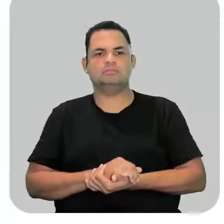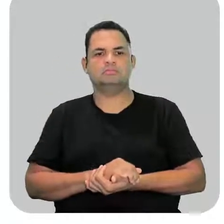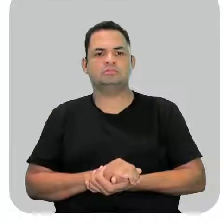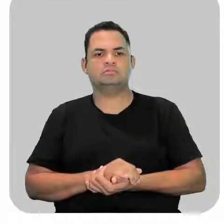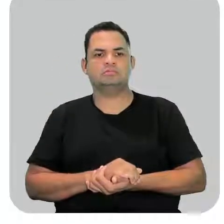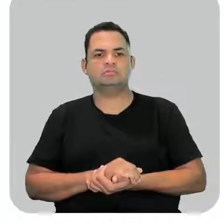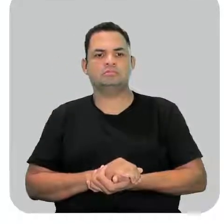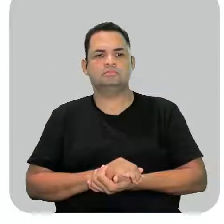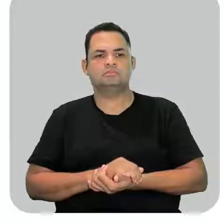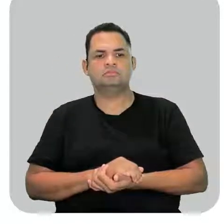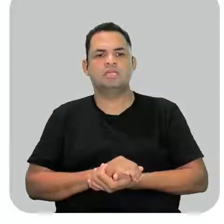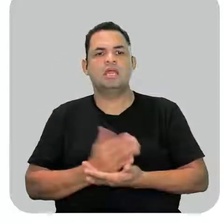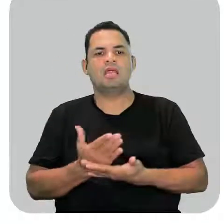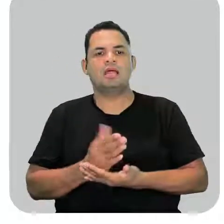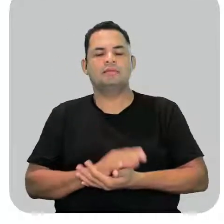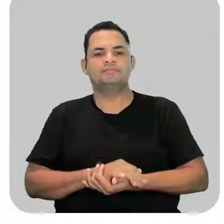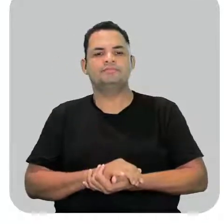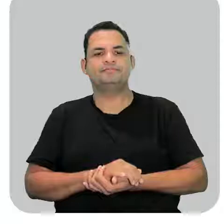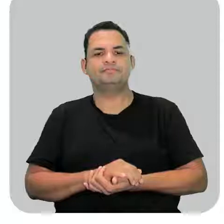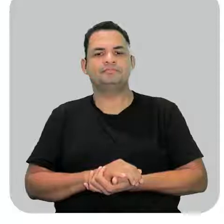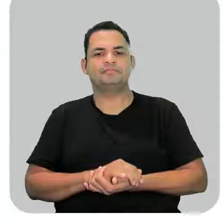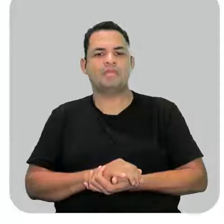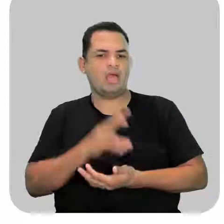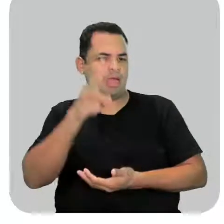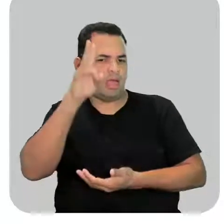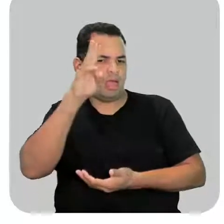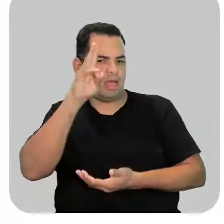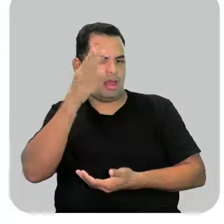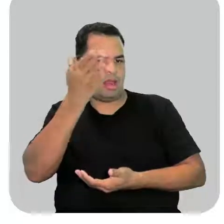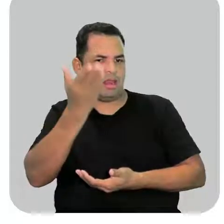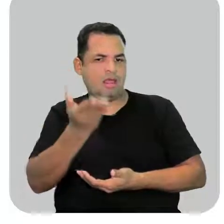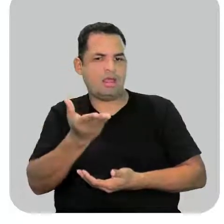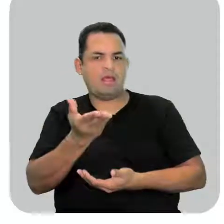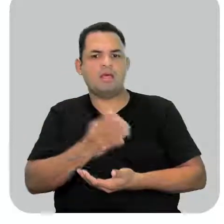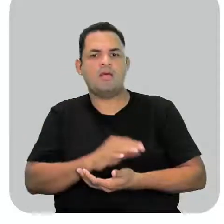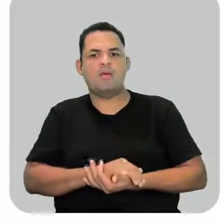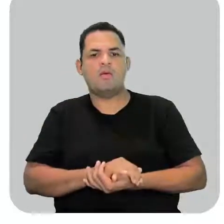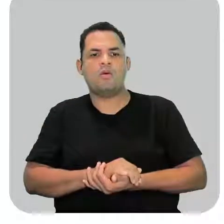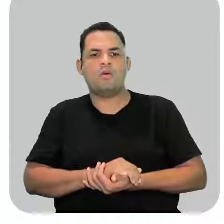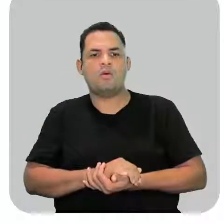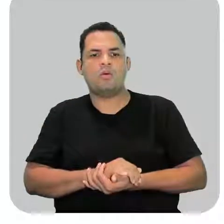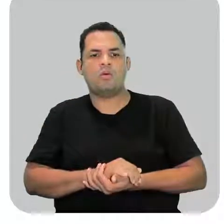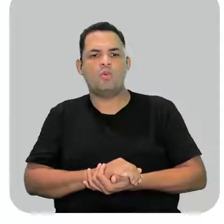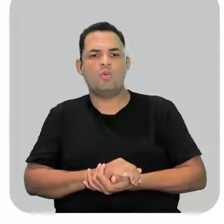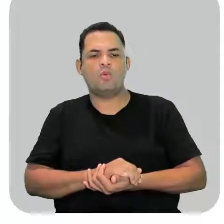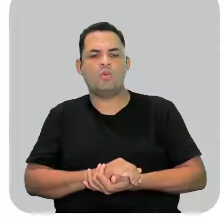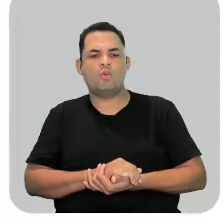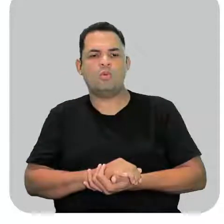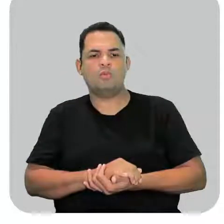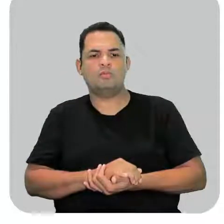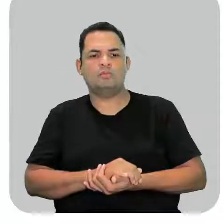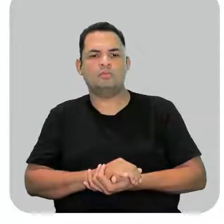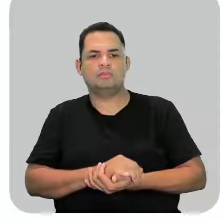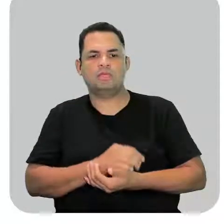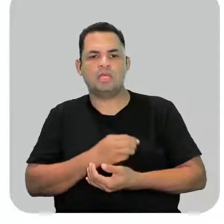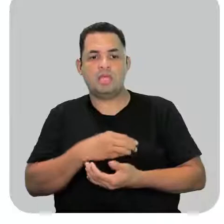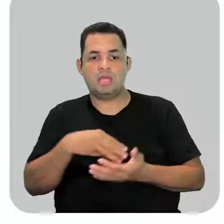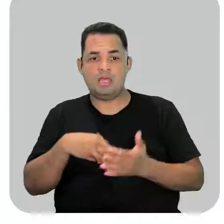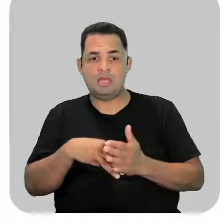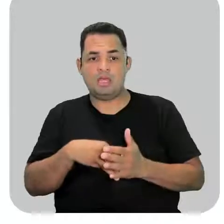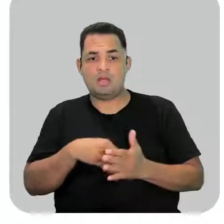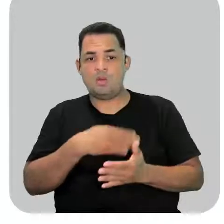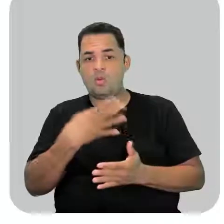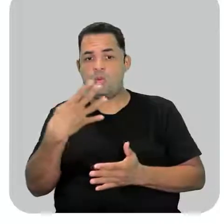Como para manter a valência, nós temos que lembrar que o nosso carbono é